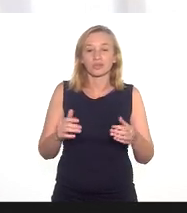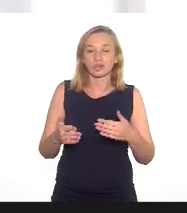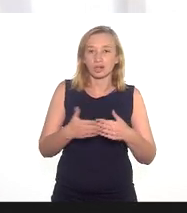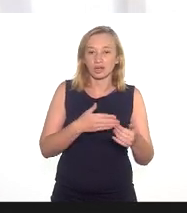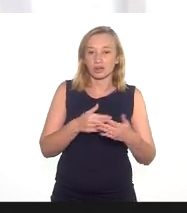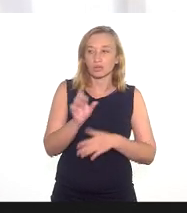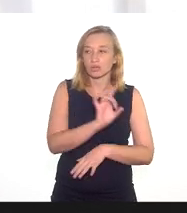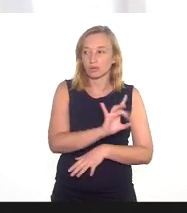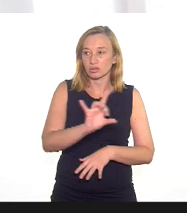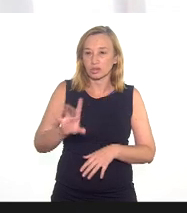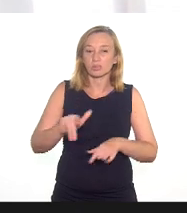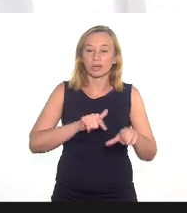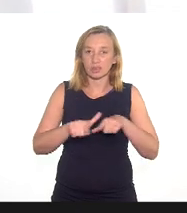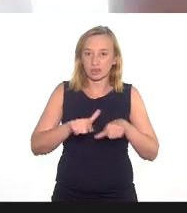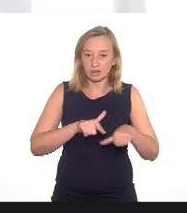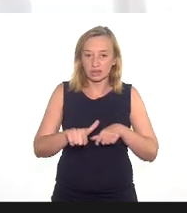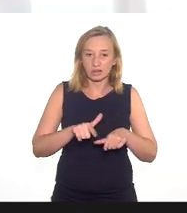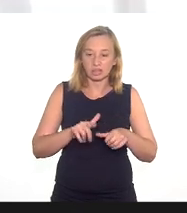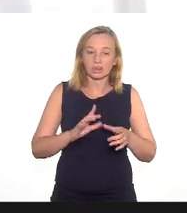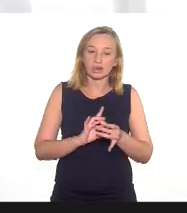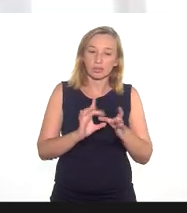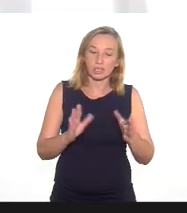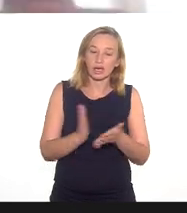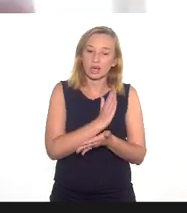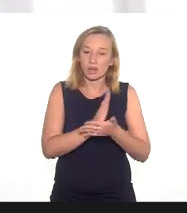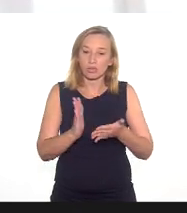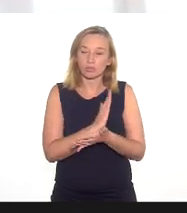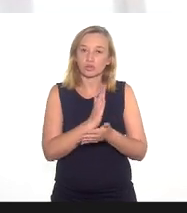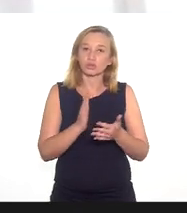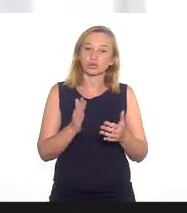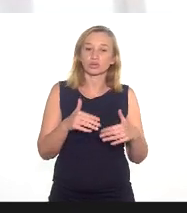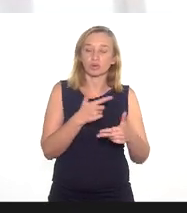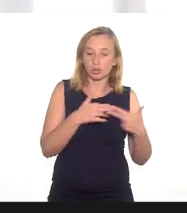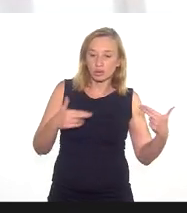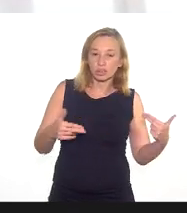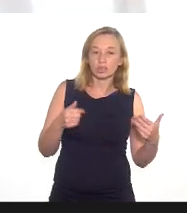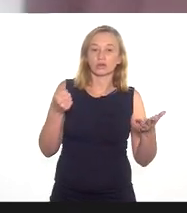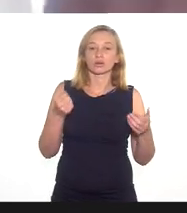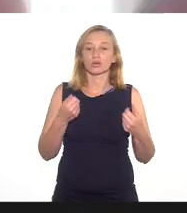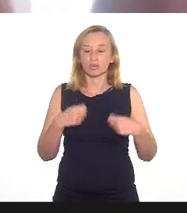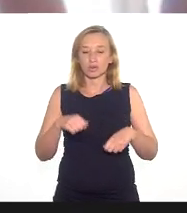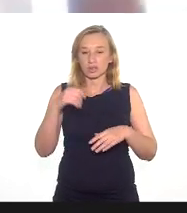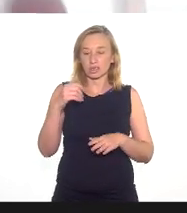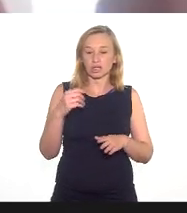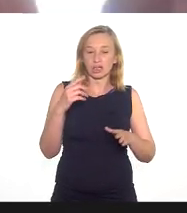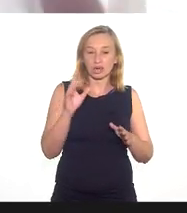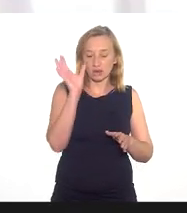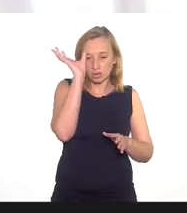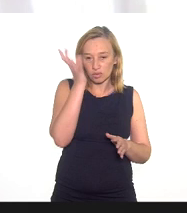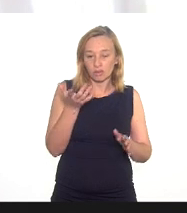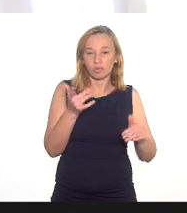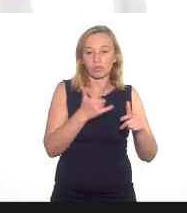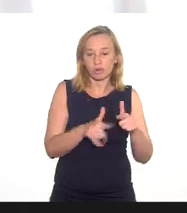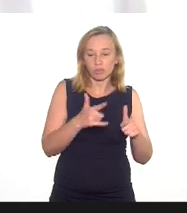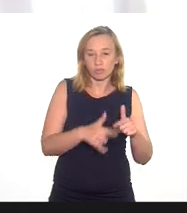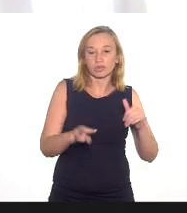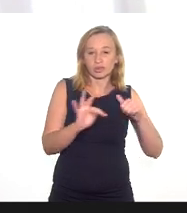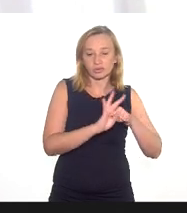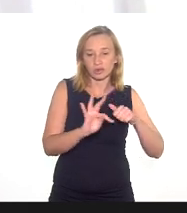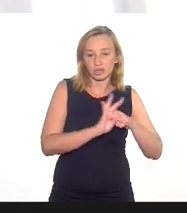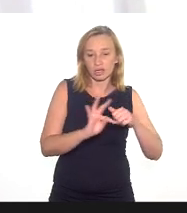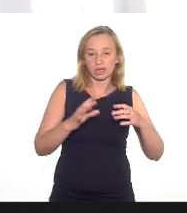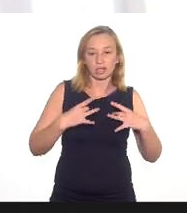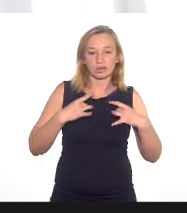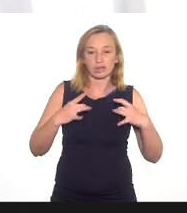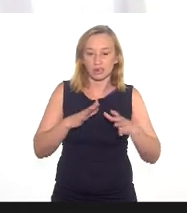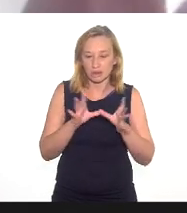parte. Todos nós temos que abrir mão de certas coisas para que isso se concretize. A FATEC está de portas abertas para